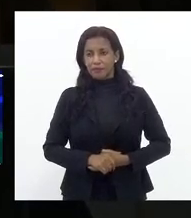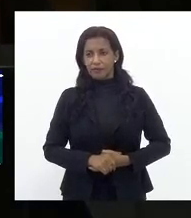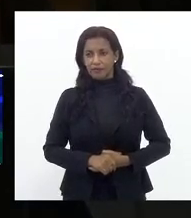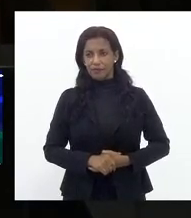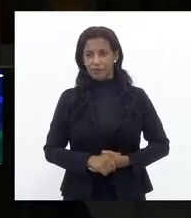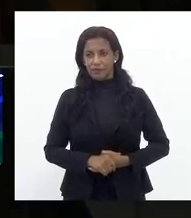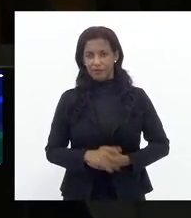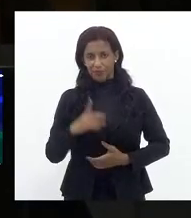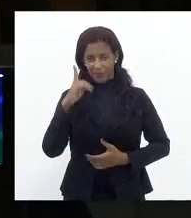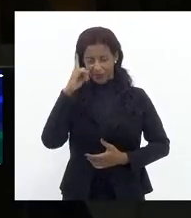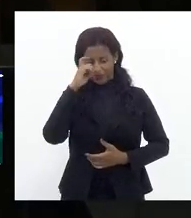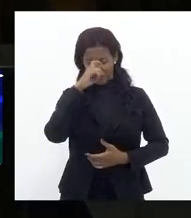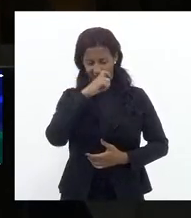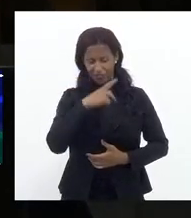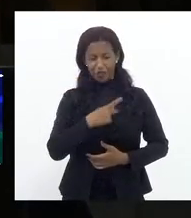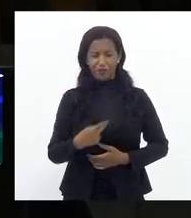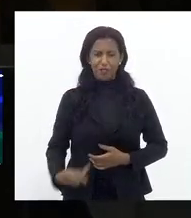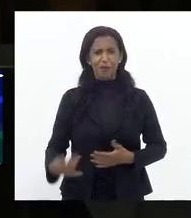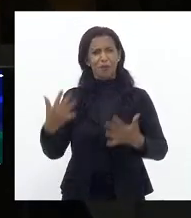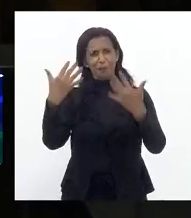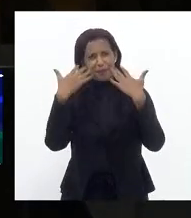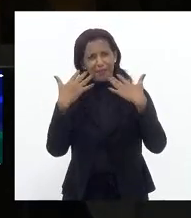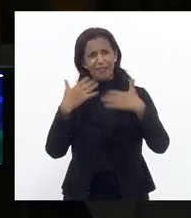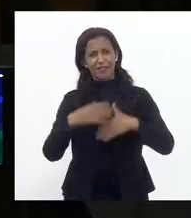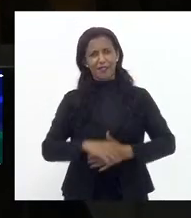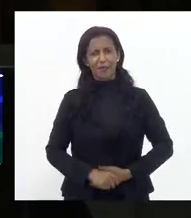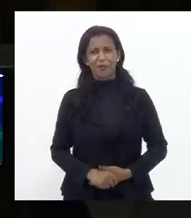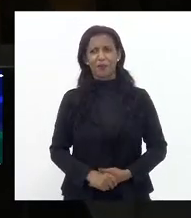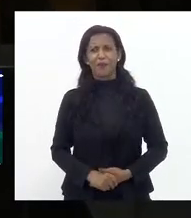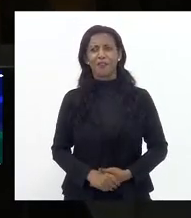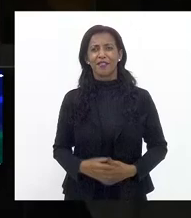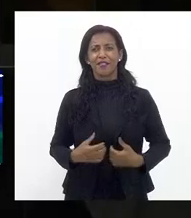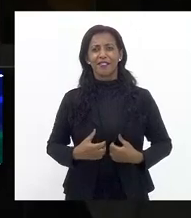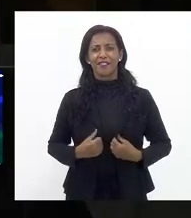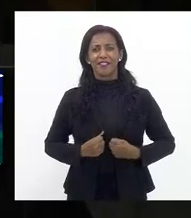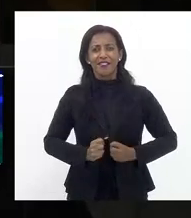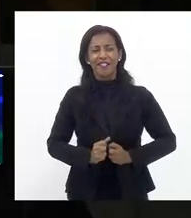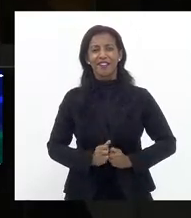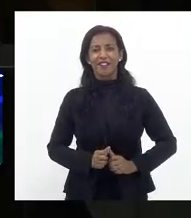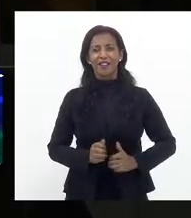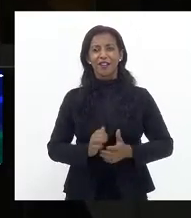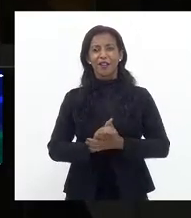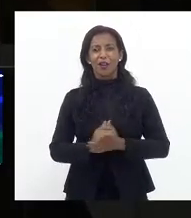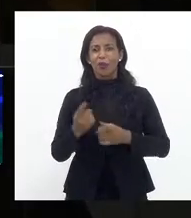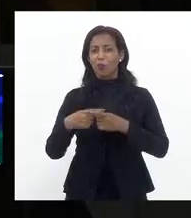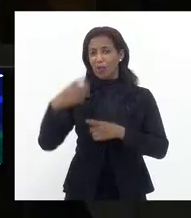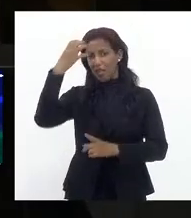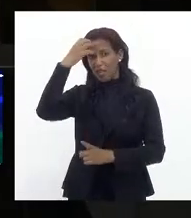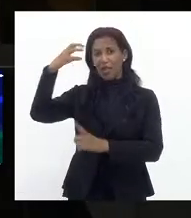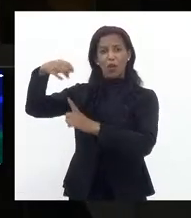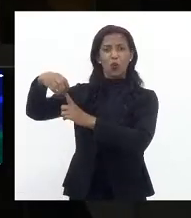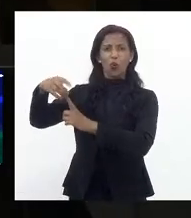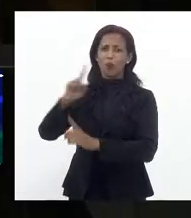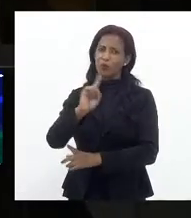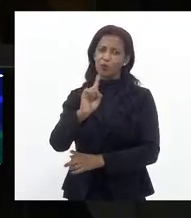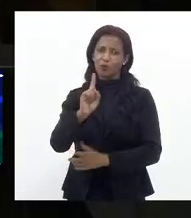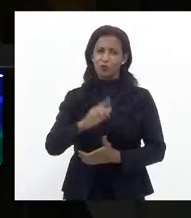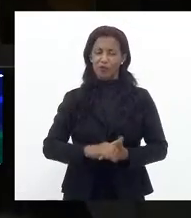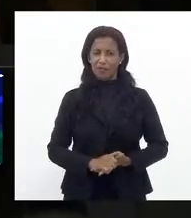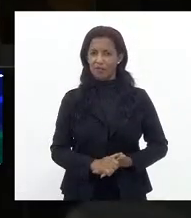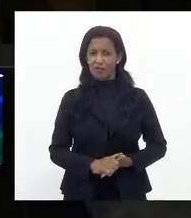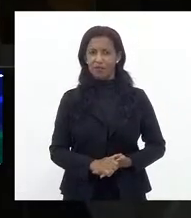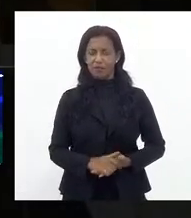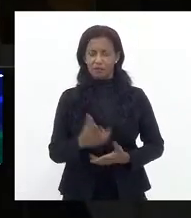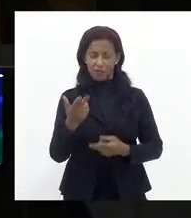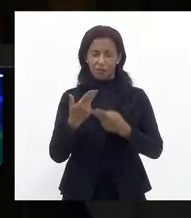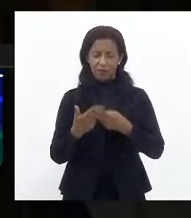é difícil, presidente, ouvir. Porque, não é por causa do senhor, não, é porque o senhor é muito solicitado, Vossa Excelência